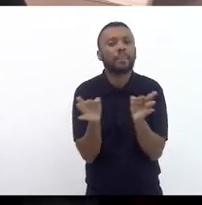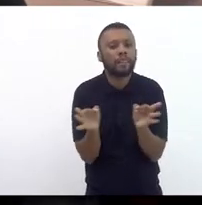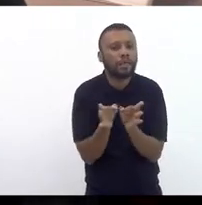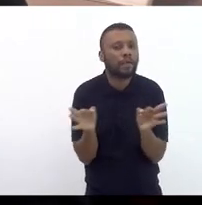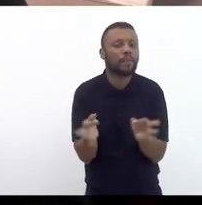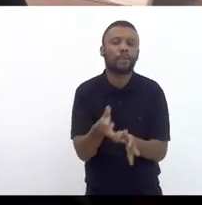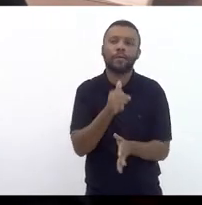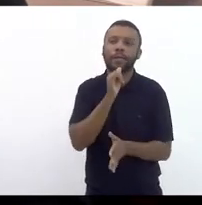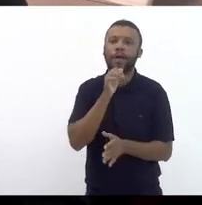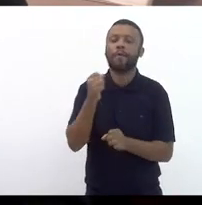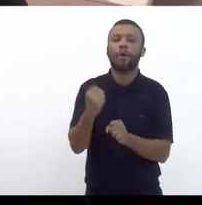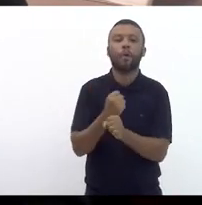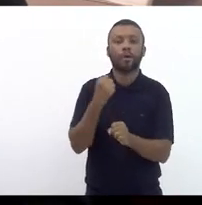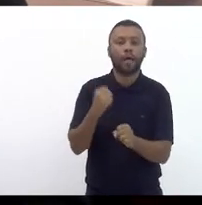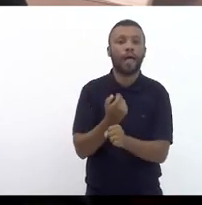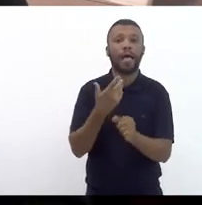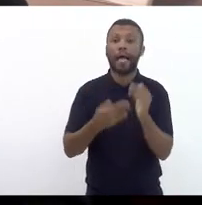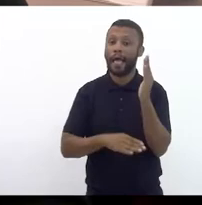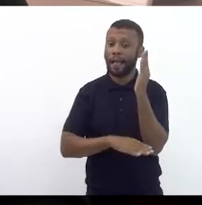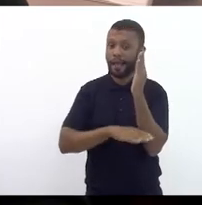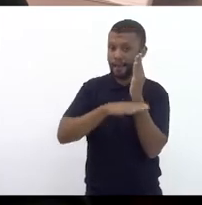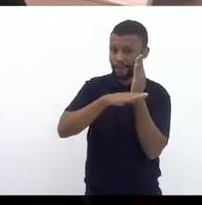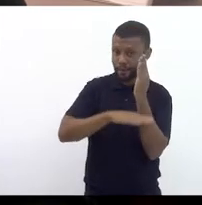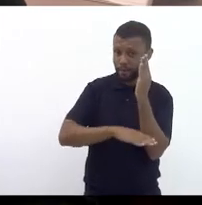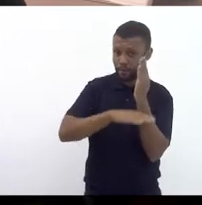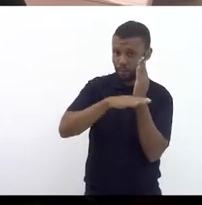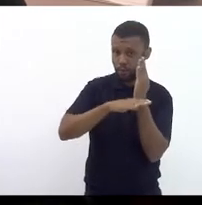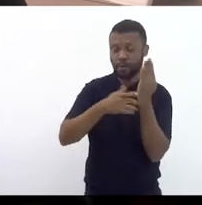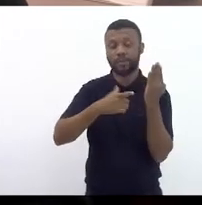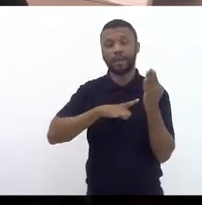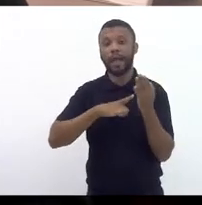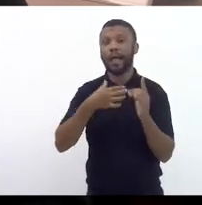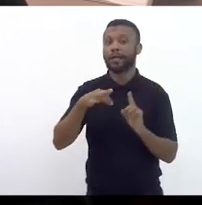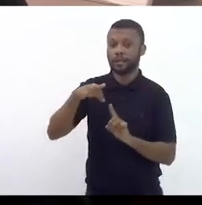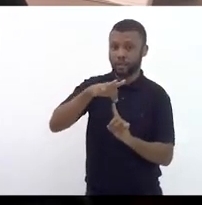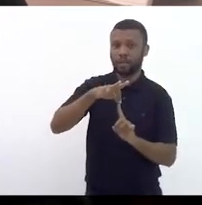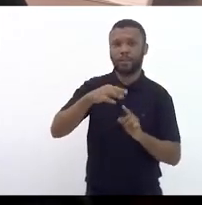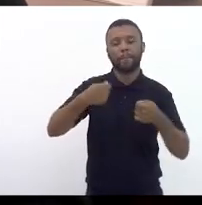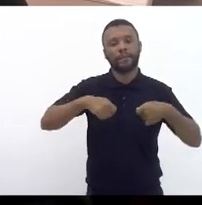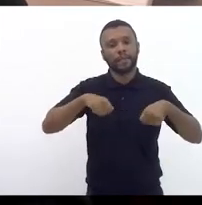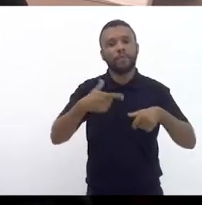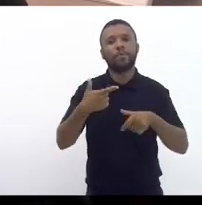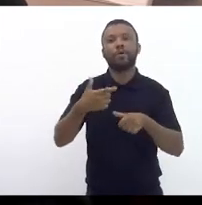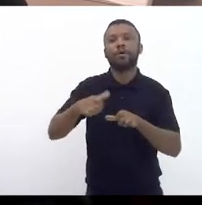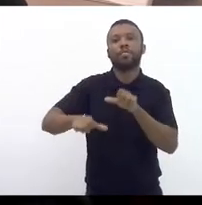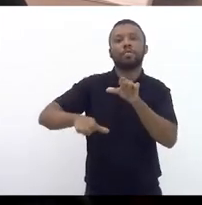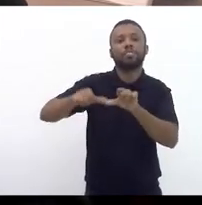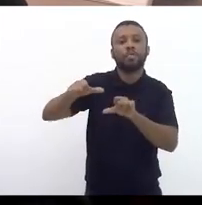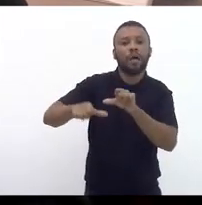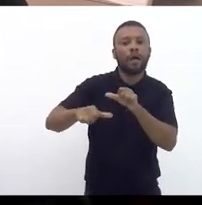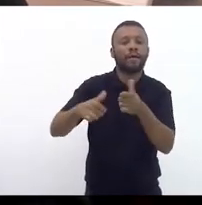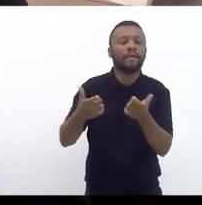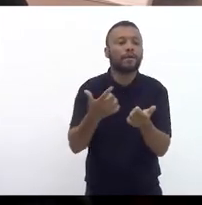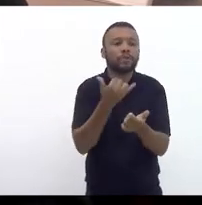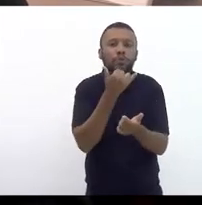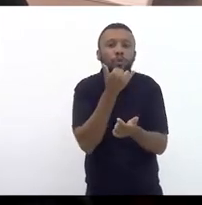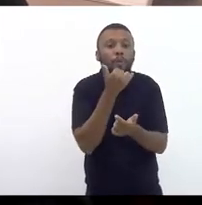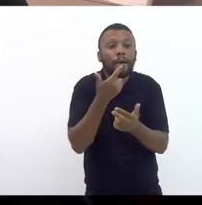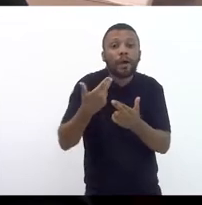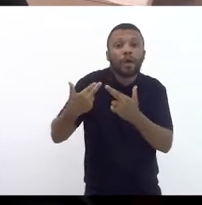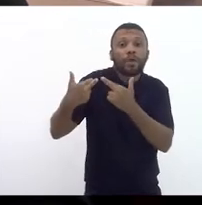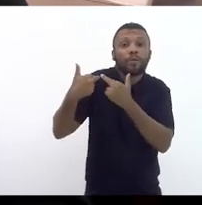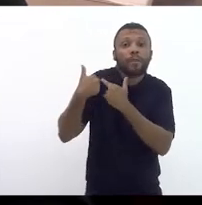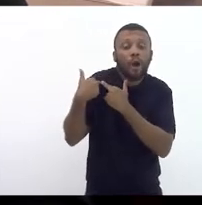exemplo, elevador. Tem estações que nós vamos ter que desmontar a plataforma, porque não tem o local para elevador. Mas a responsabilidade da